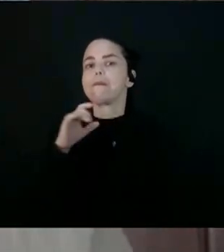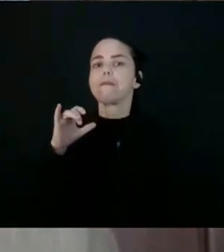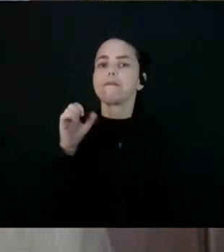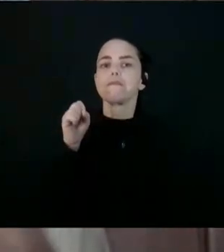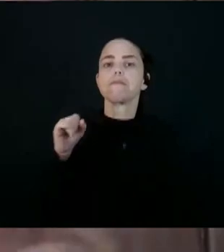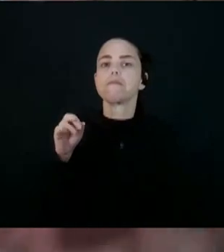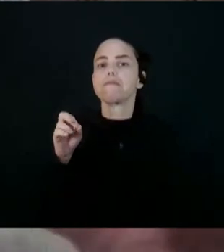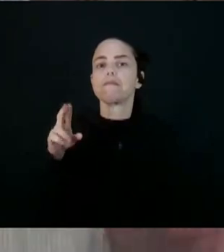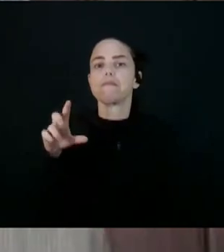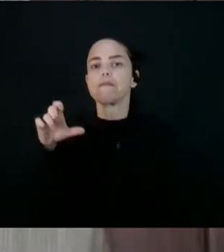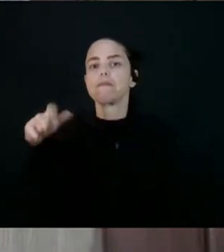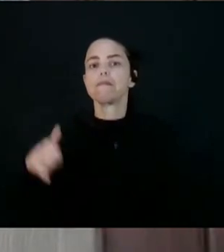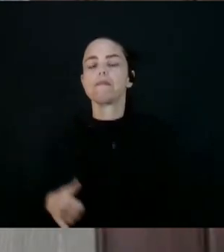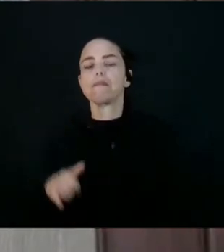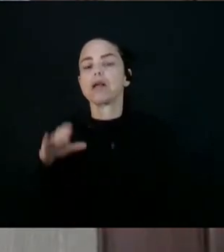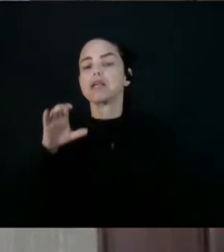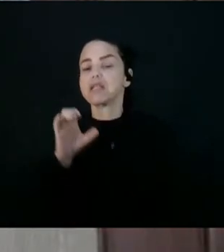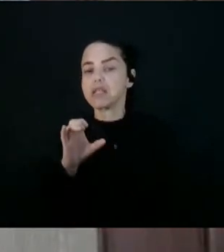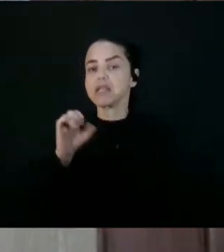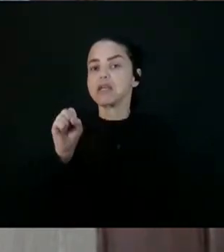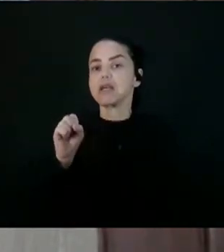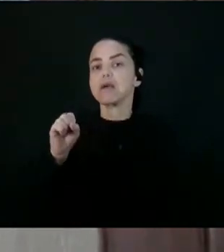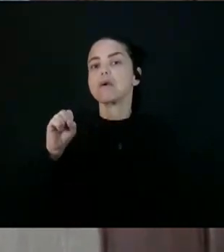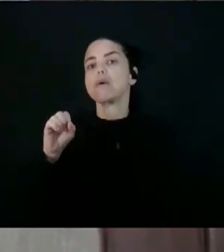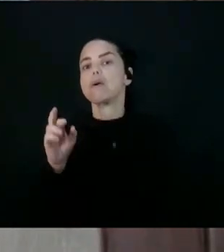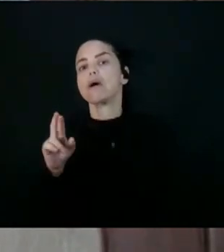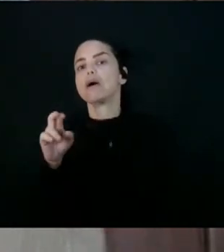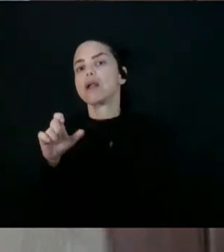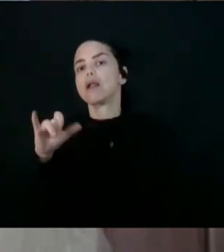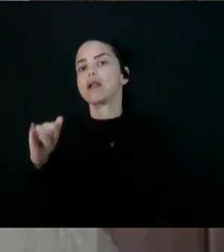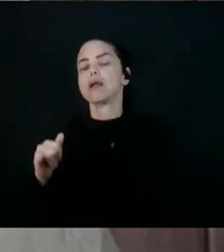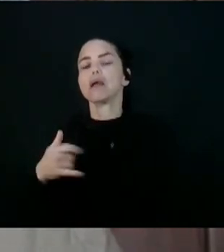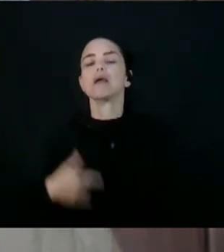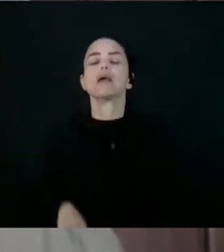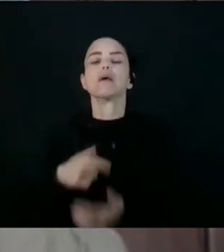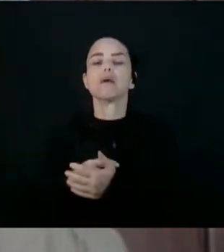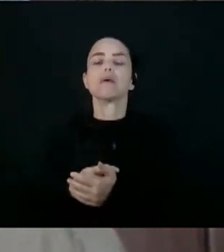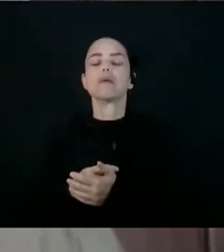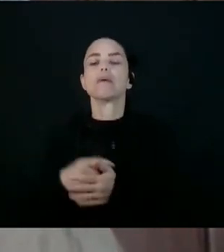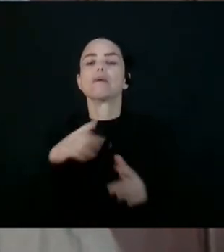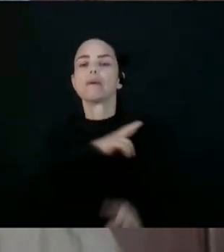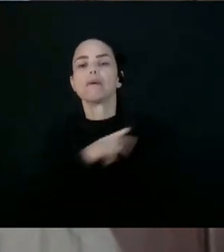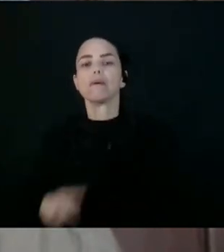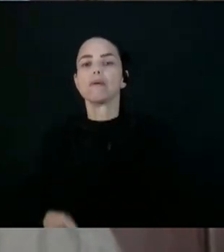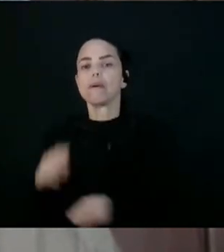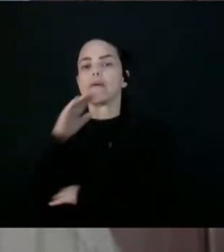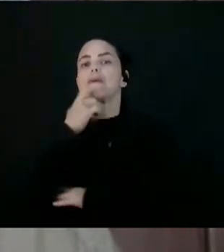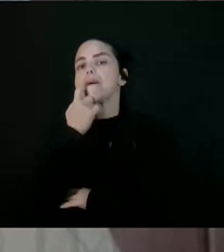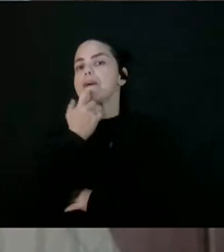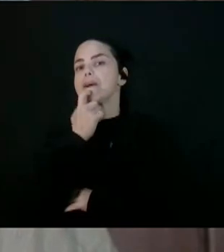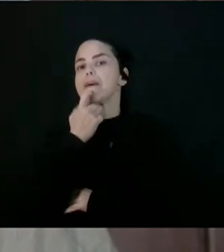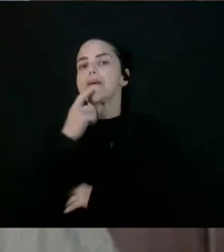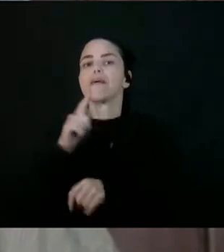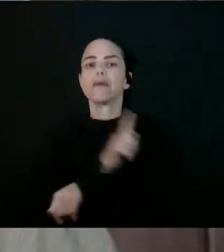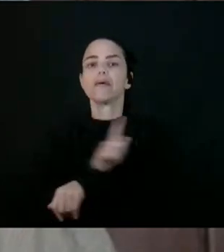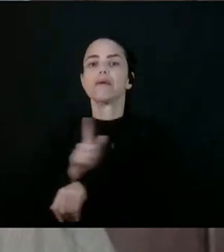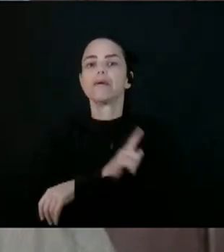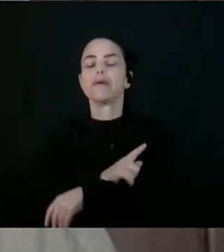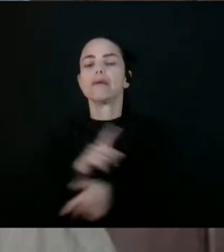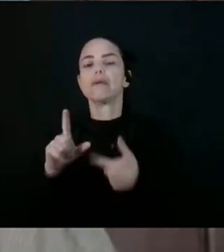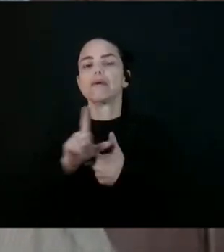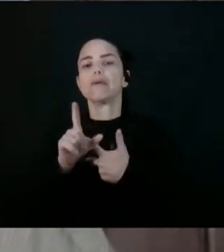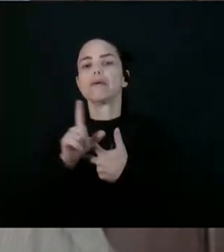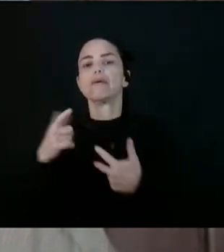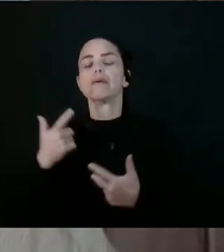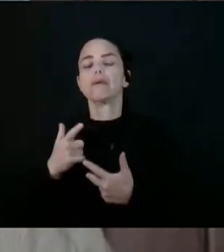a Câmara entre 2003 e 2004. Foi durante a sua gestão que o Legislativo conquistou a sede